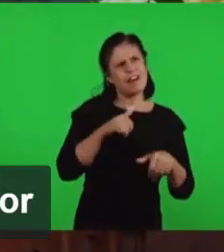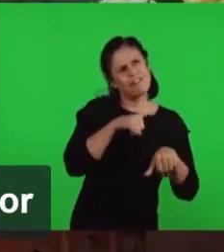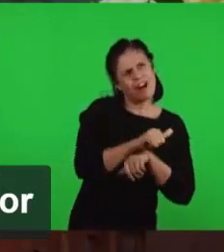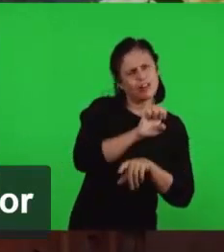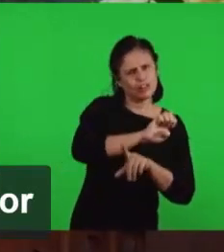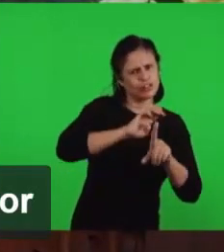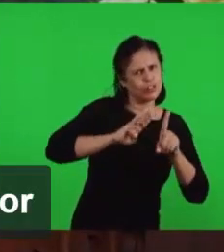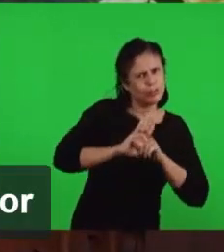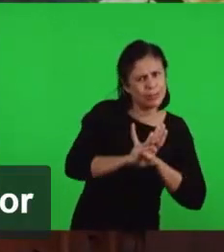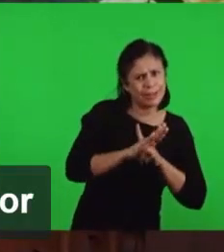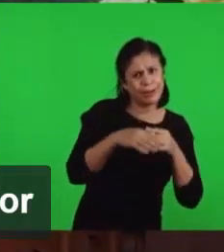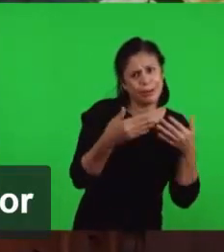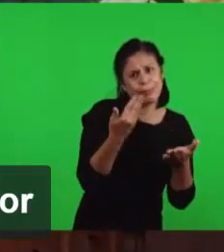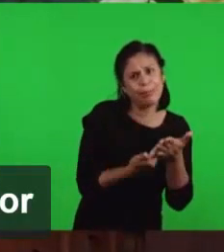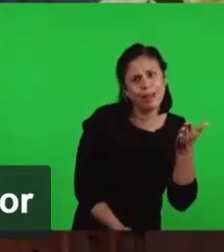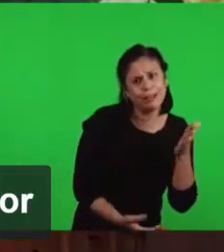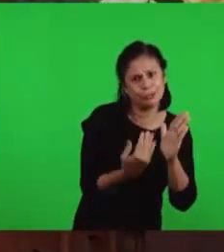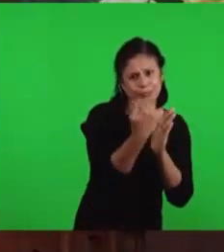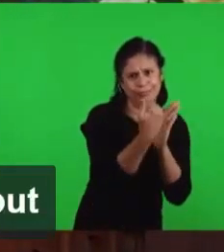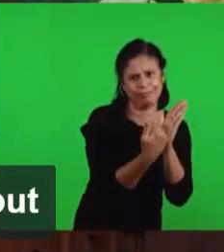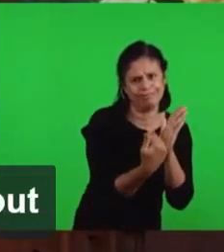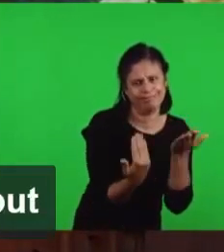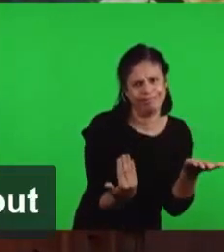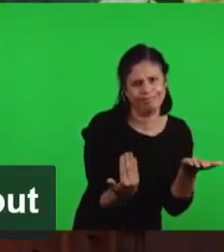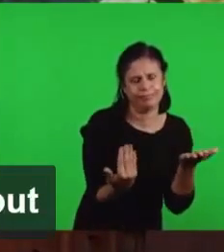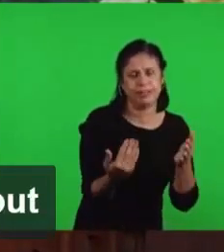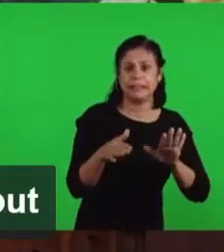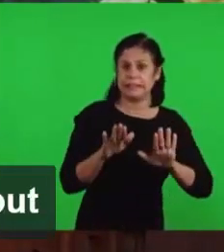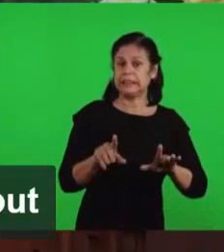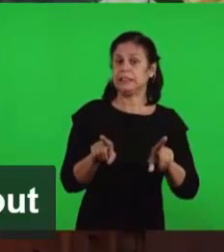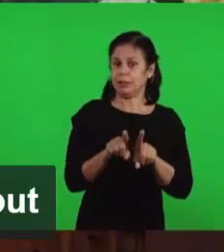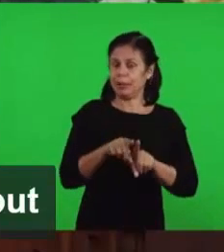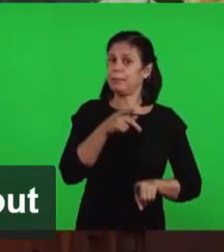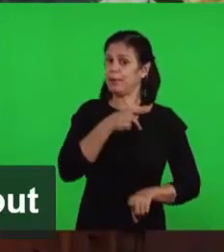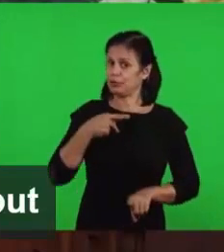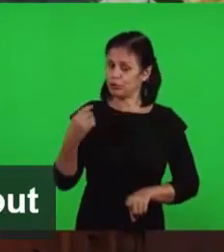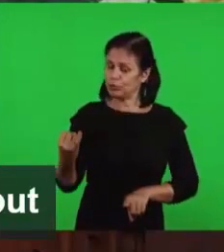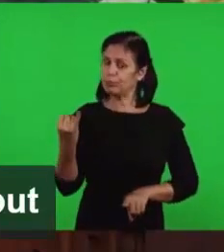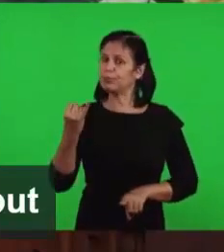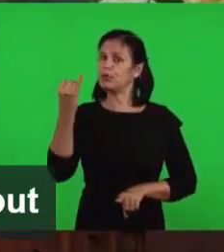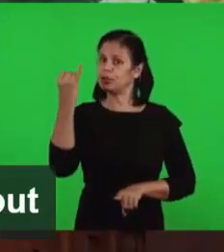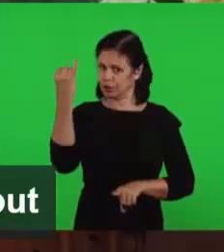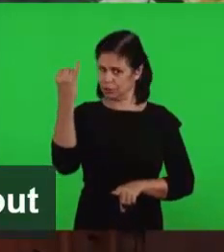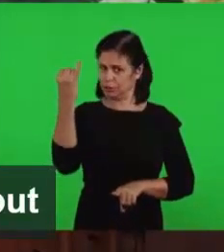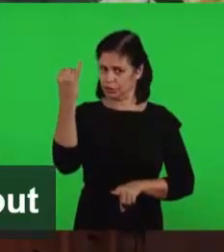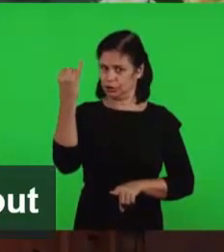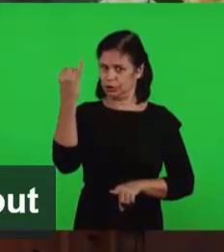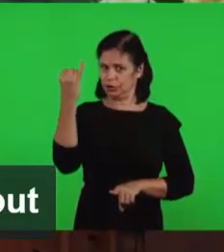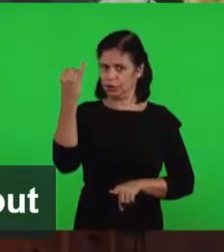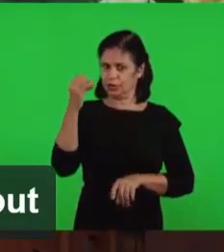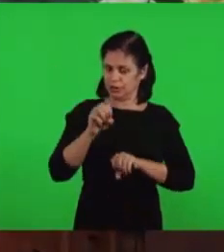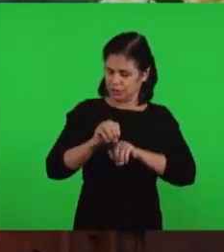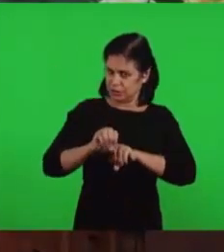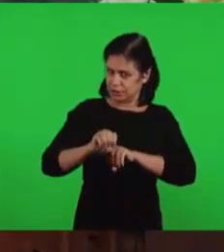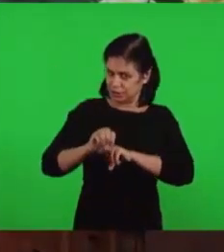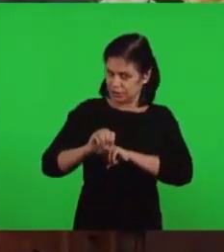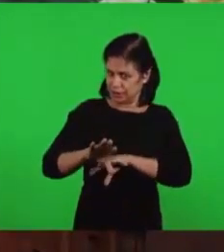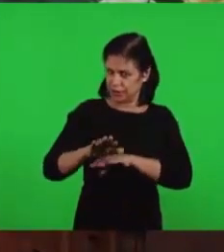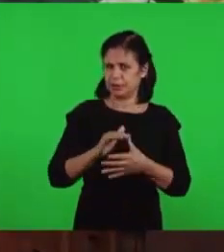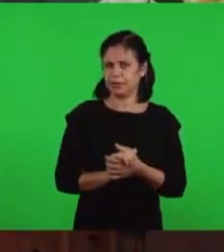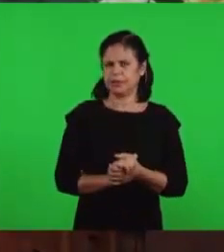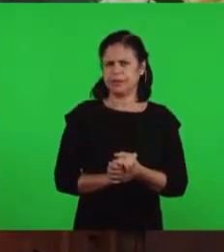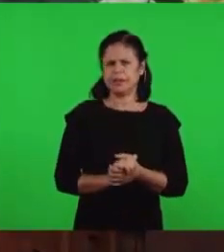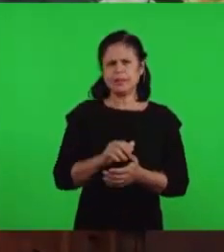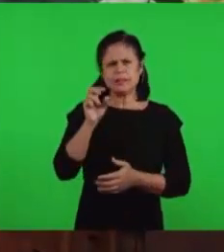a participação do pastor quando se fala nos Ministérios nós falamos em